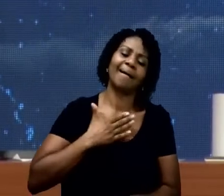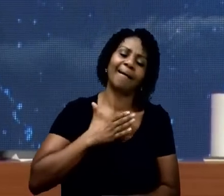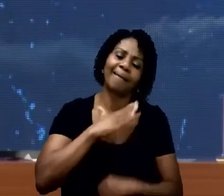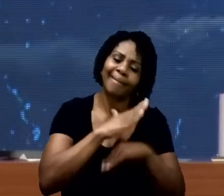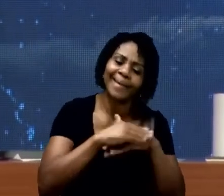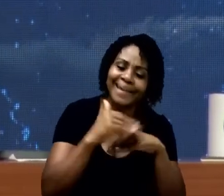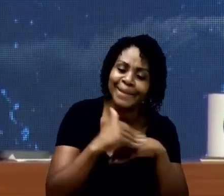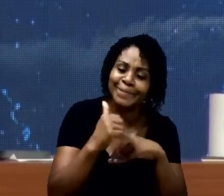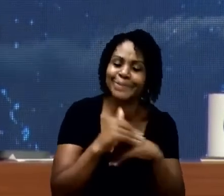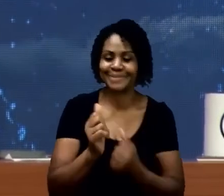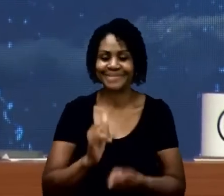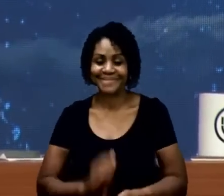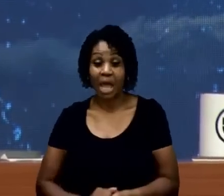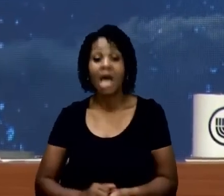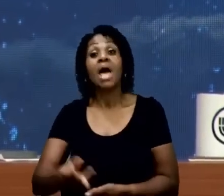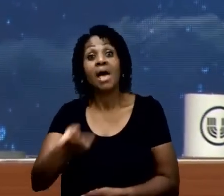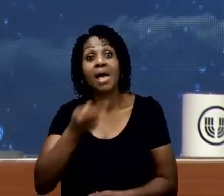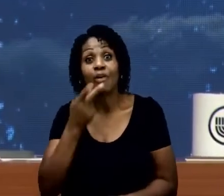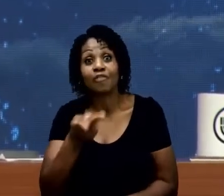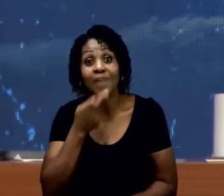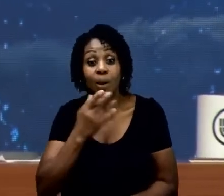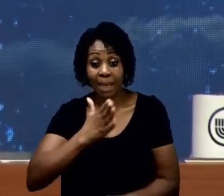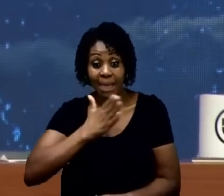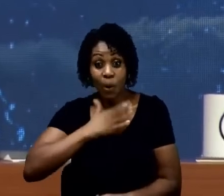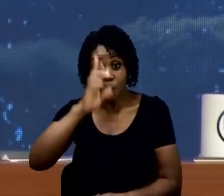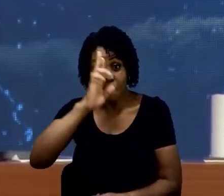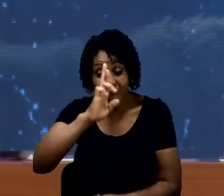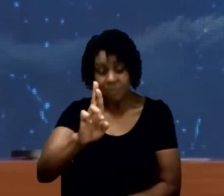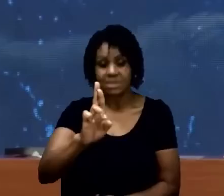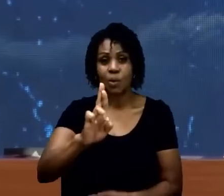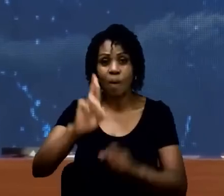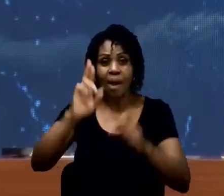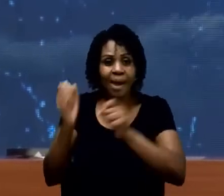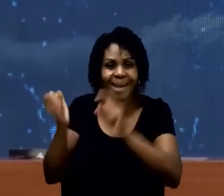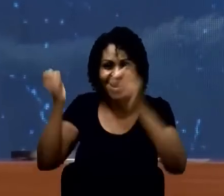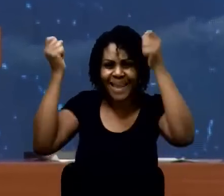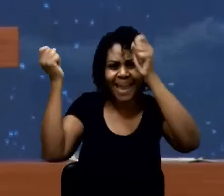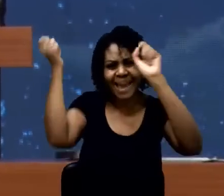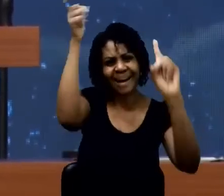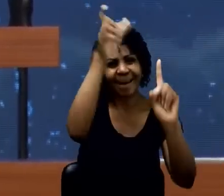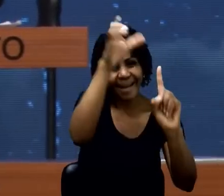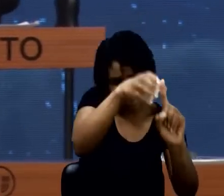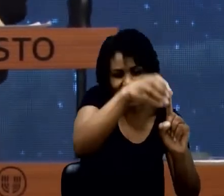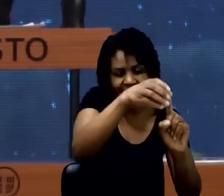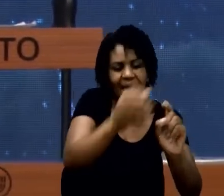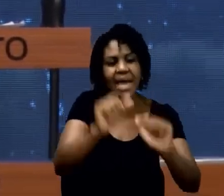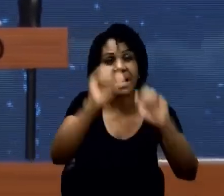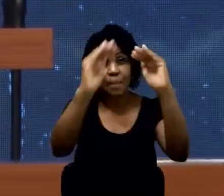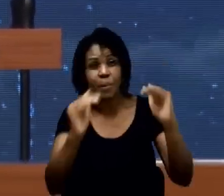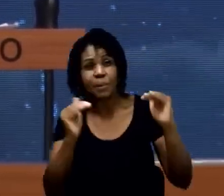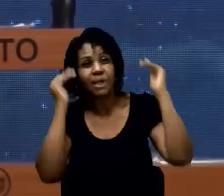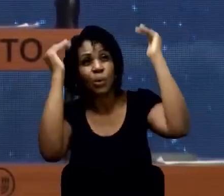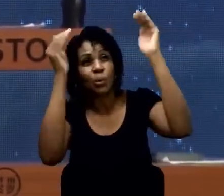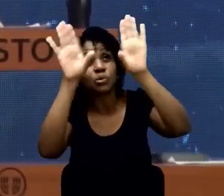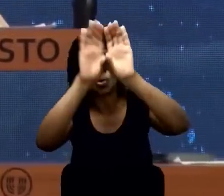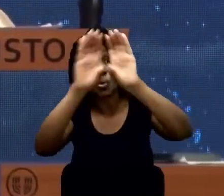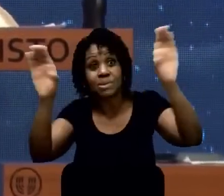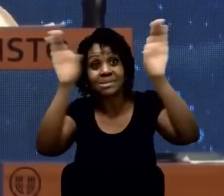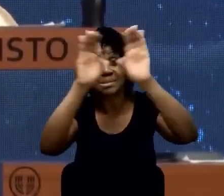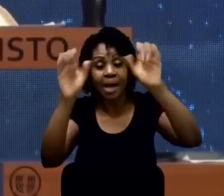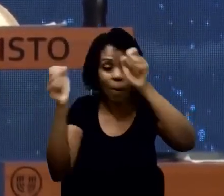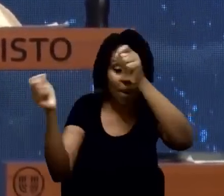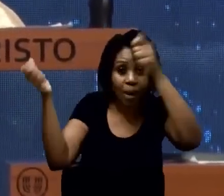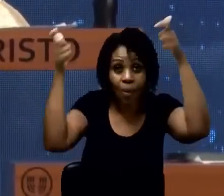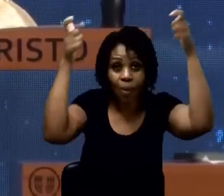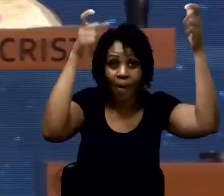Mas eu falo. Meu querido. Eu falo que ele é o meu senhor. Porque ele é o rei. É soberano. O céu é uma monarquia.